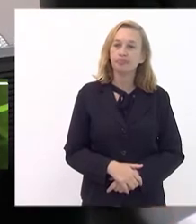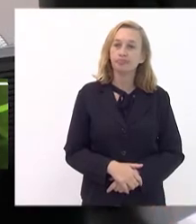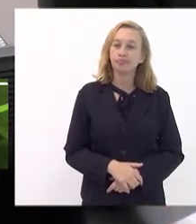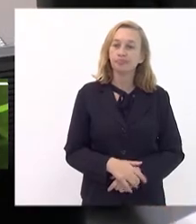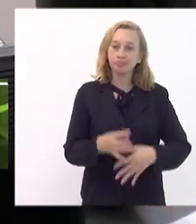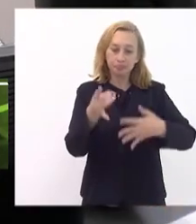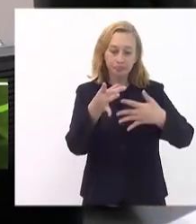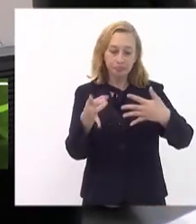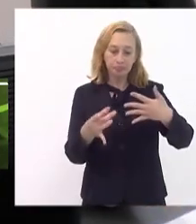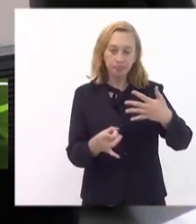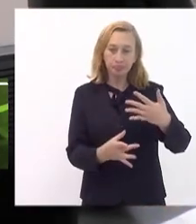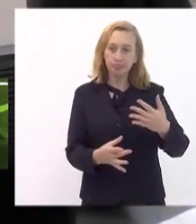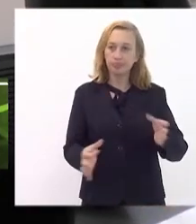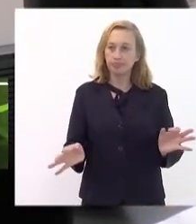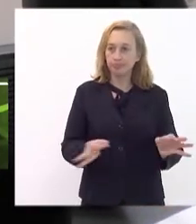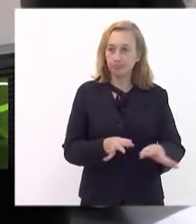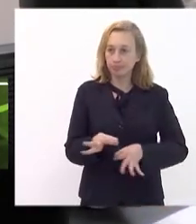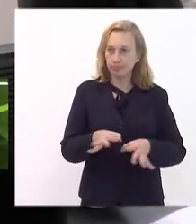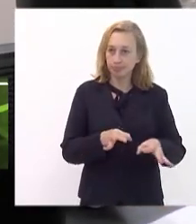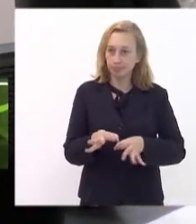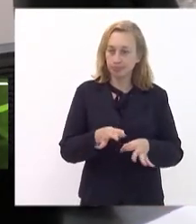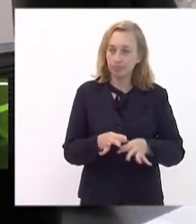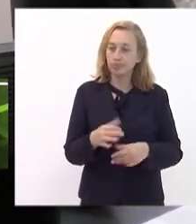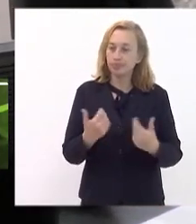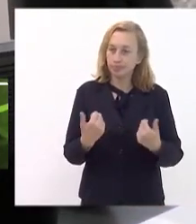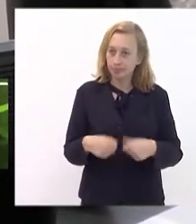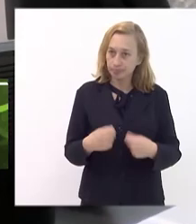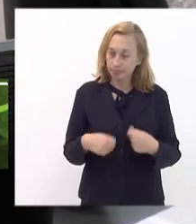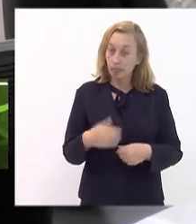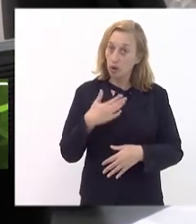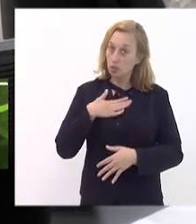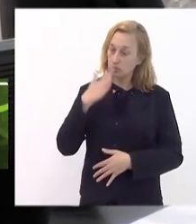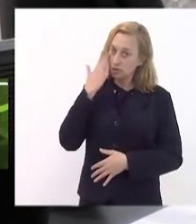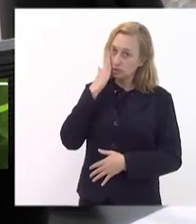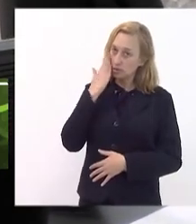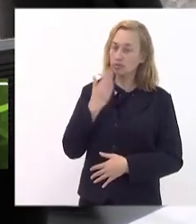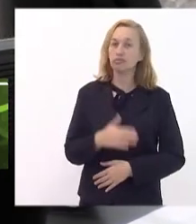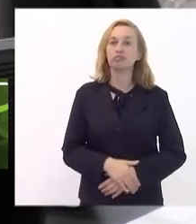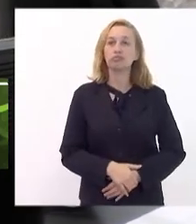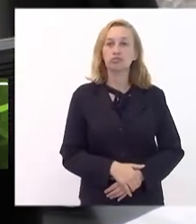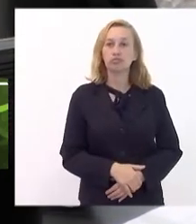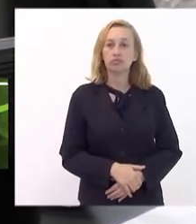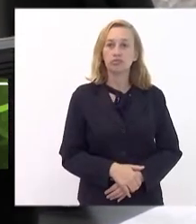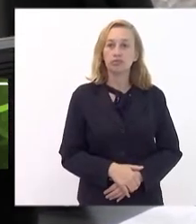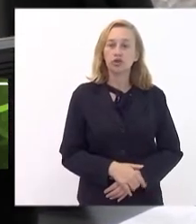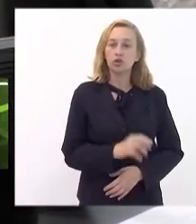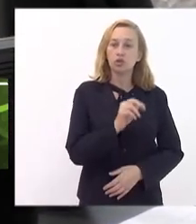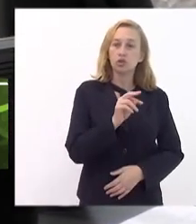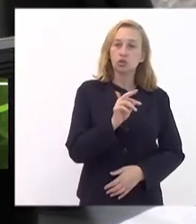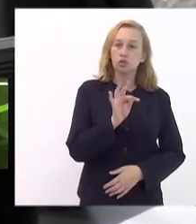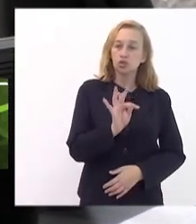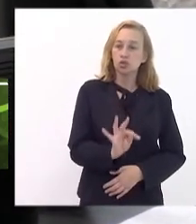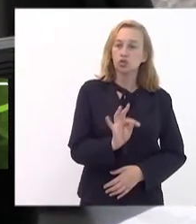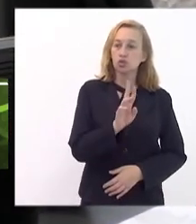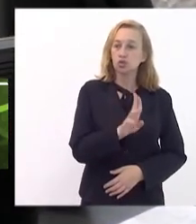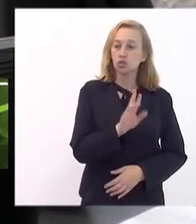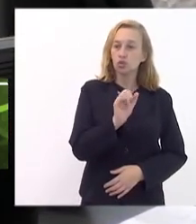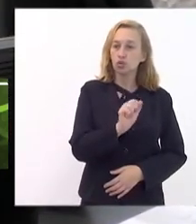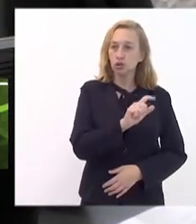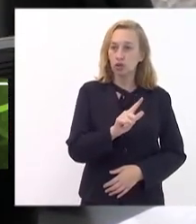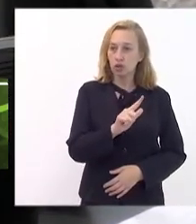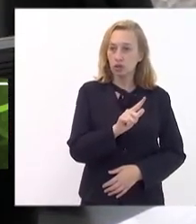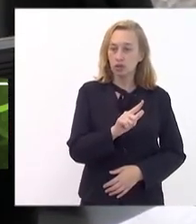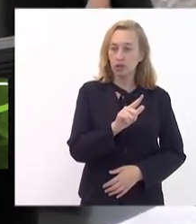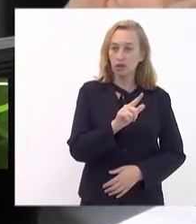detalhamento do projeto executivo, né, tem que ser, no meu entendimento, tanto do túnel extravasor, quanto,